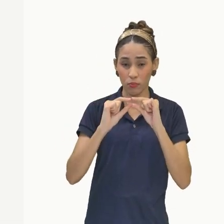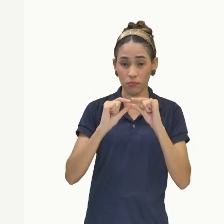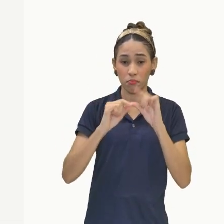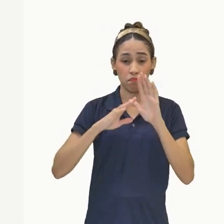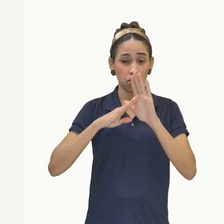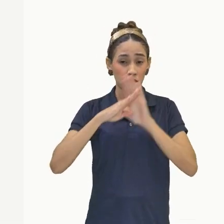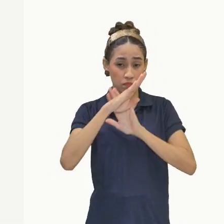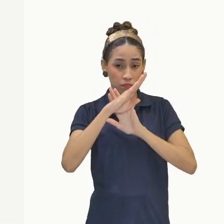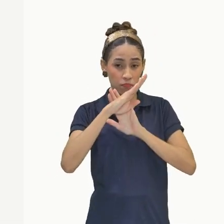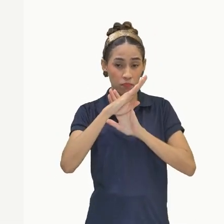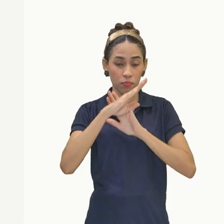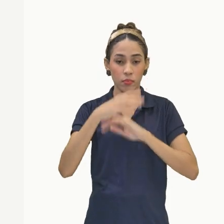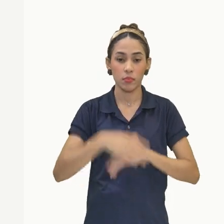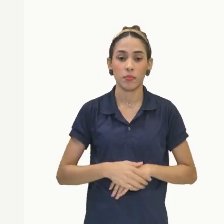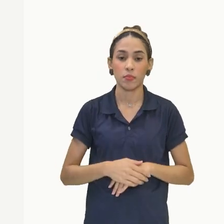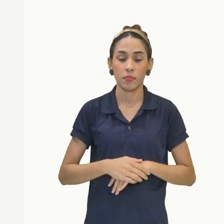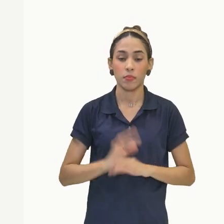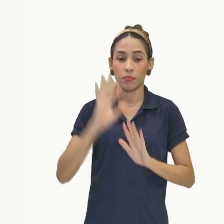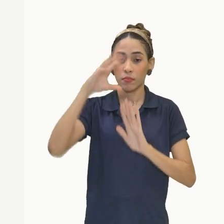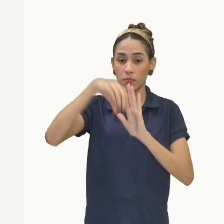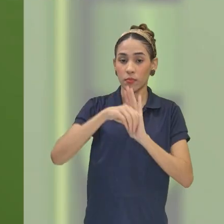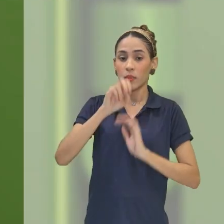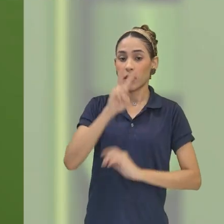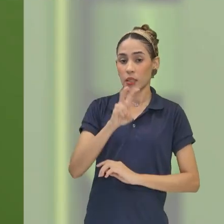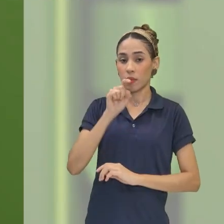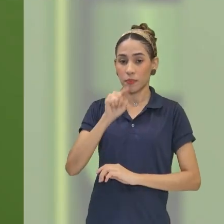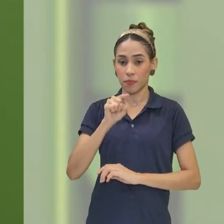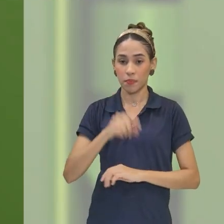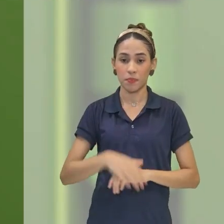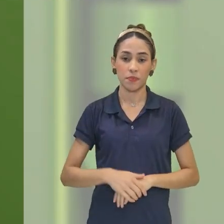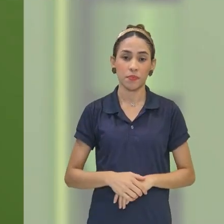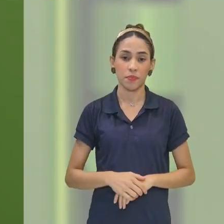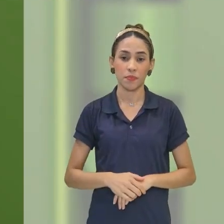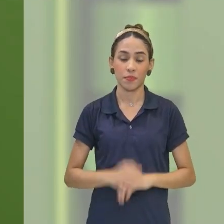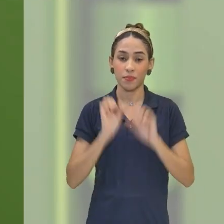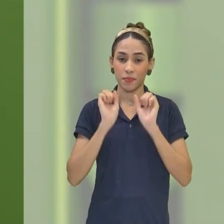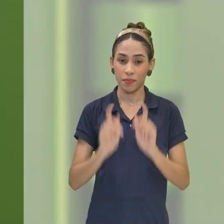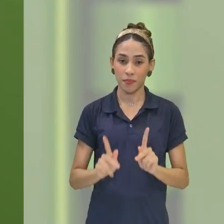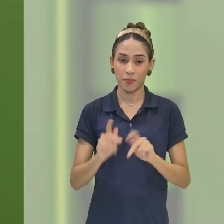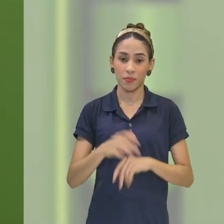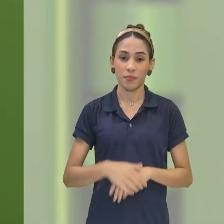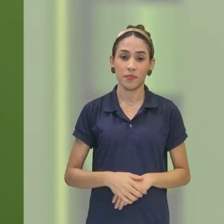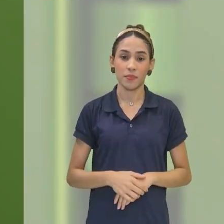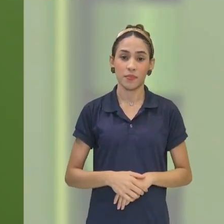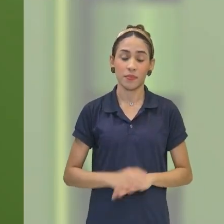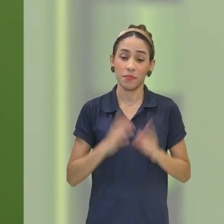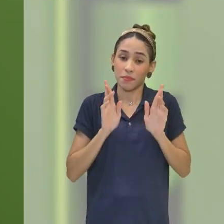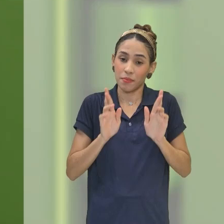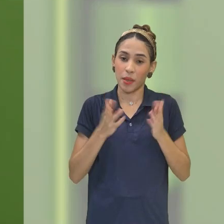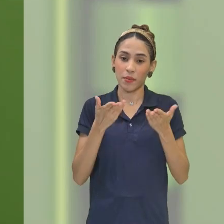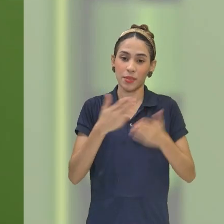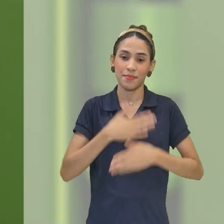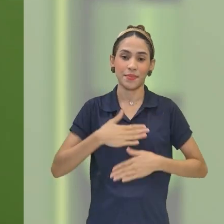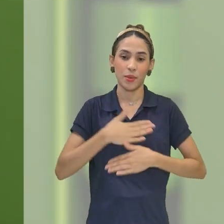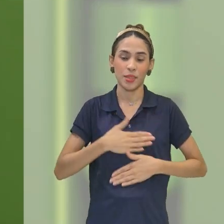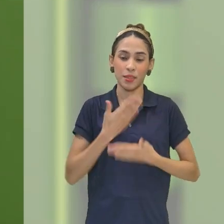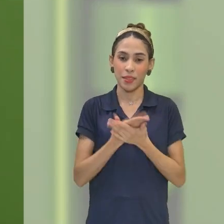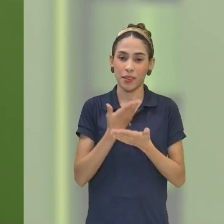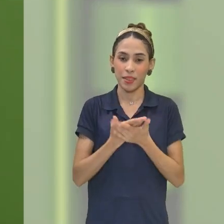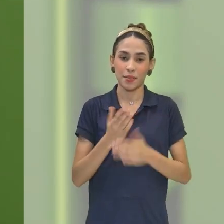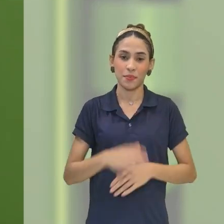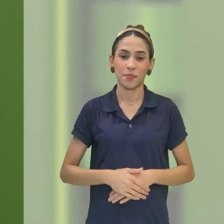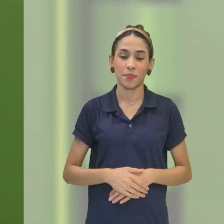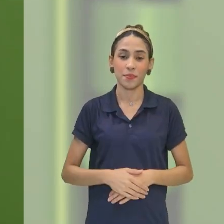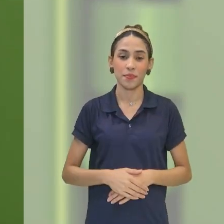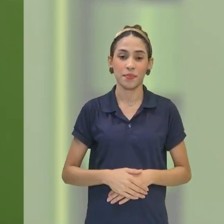mais, mas ele tem uma resistência interna de 5 ohms. Muito bem, pessoal. Eu espero que vocês tenham gostado da aula.